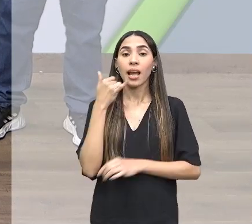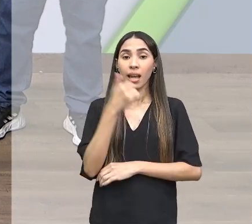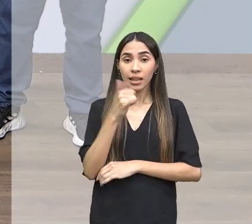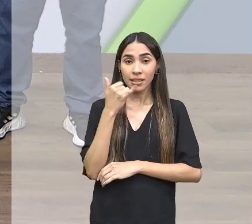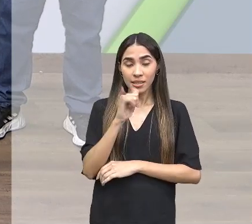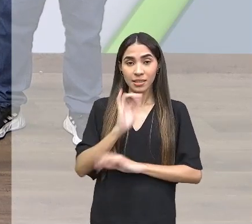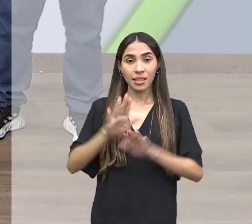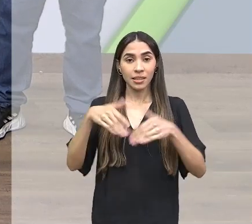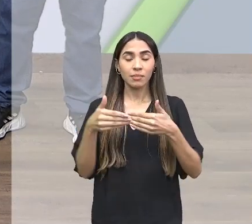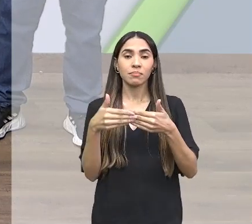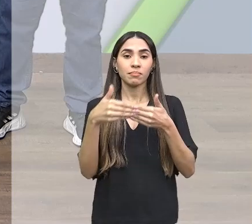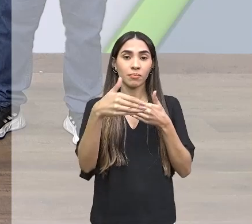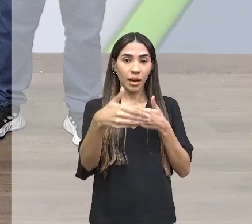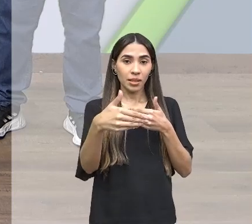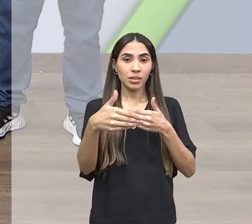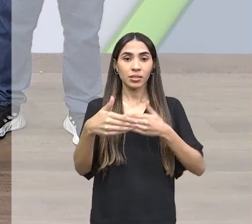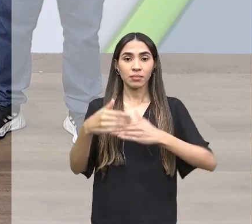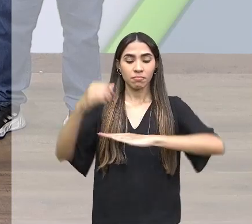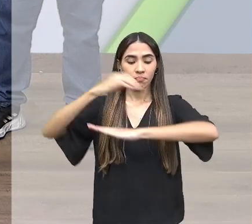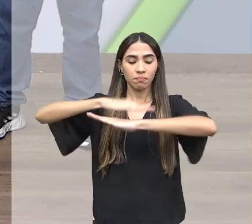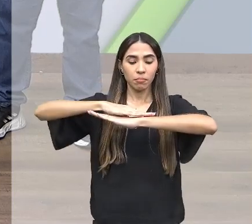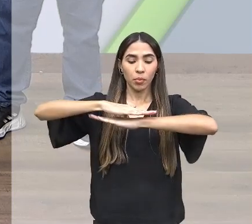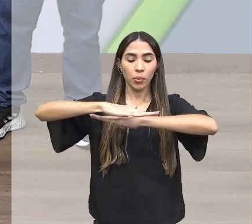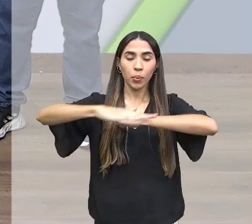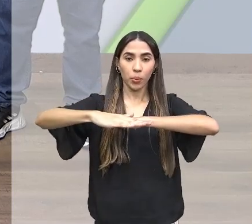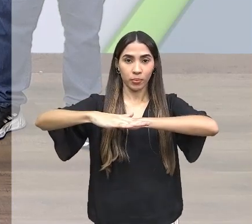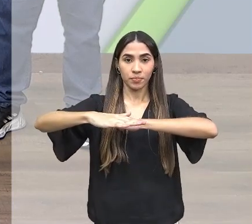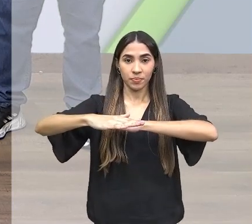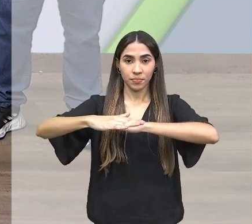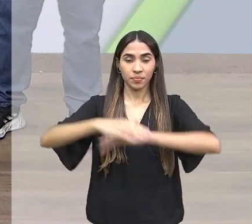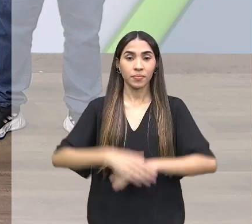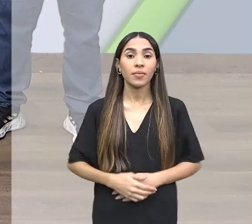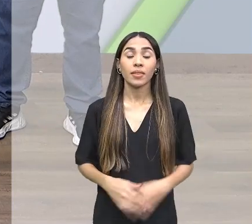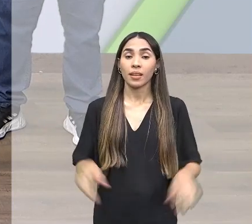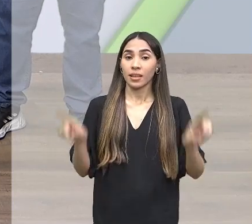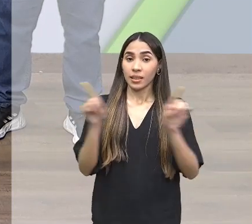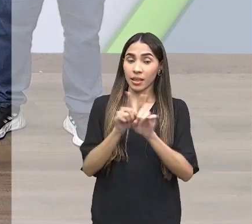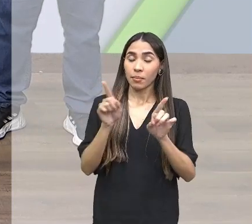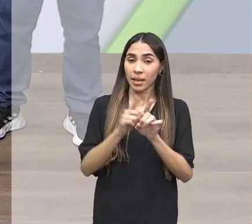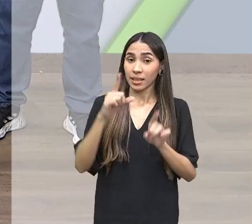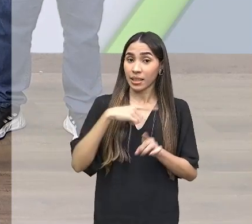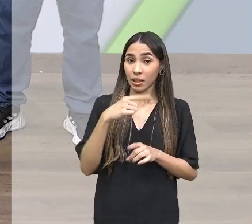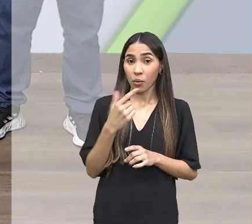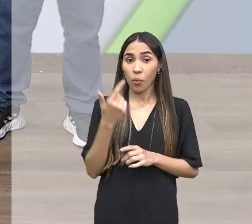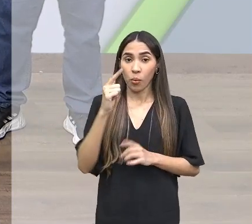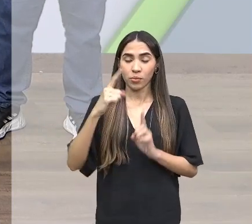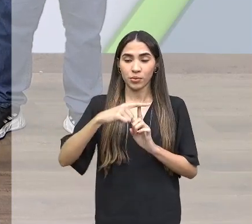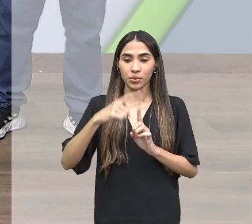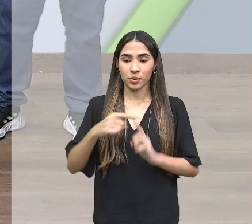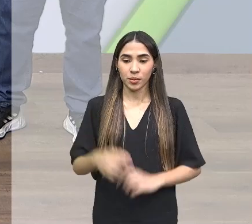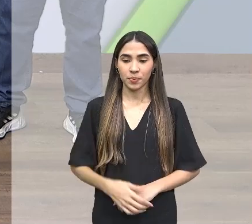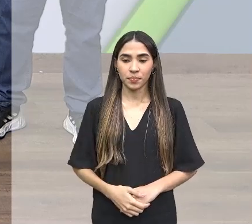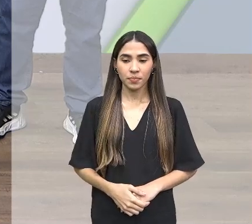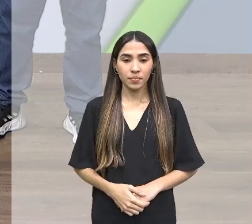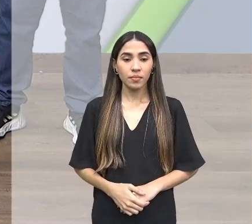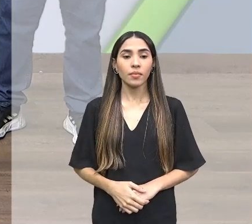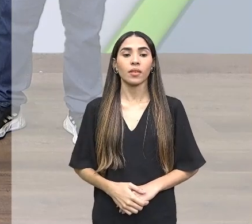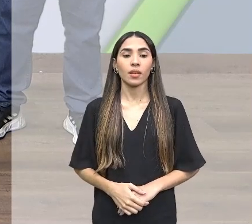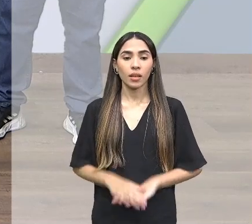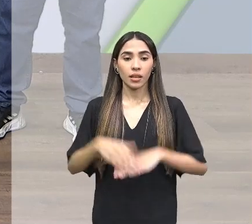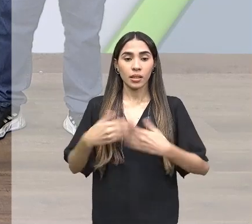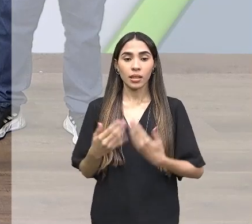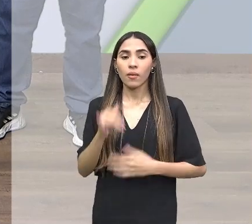eletricidade, a partir desses painéis fotovoltaicos. Nós temos outra utilização, olha só. Nos